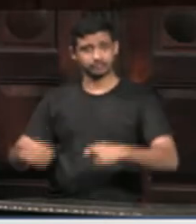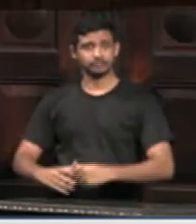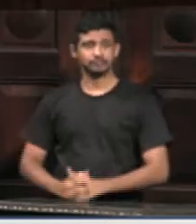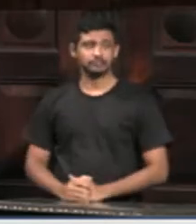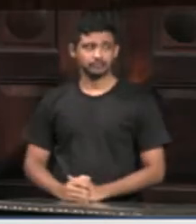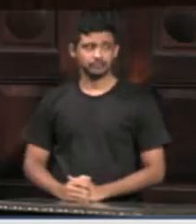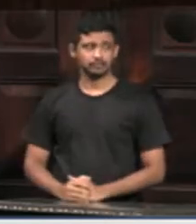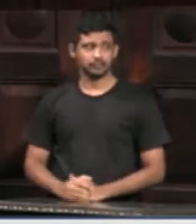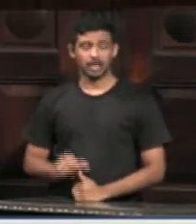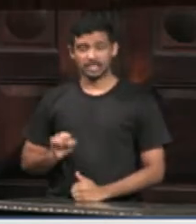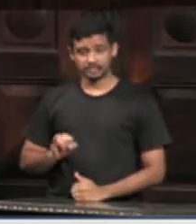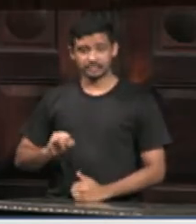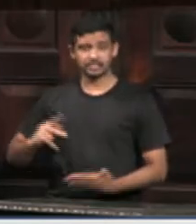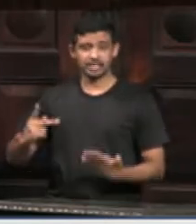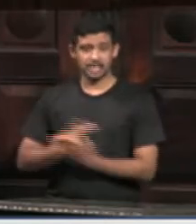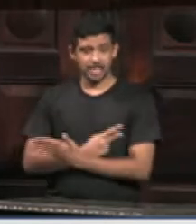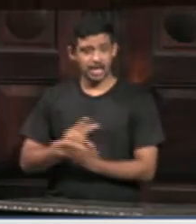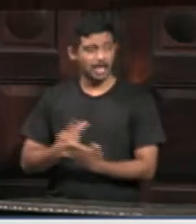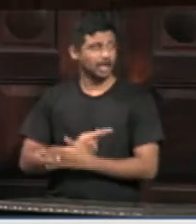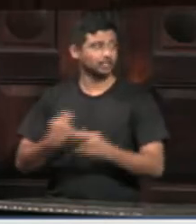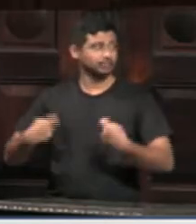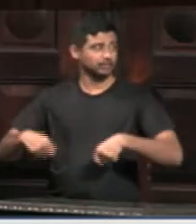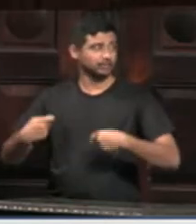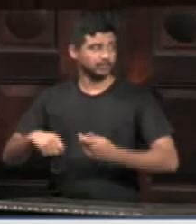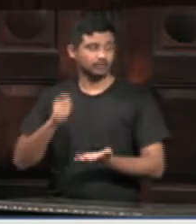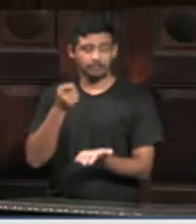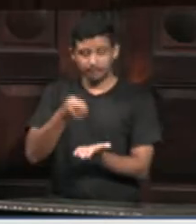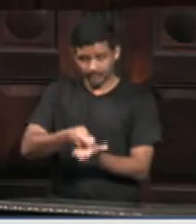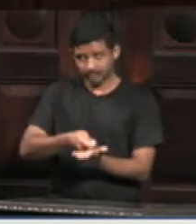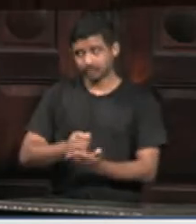Quem cometeu ilícito, pague,